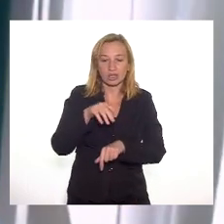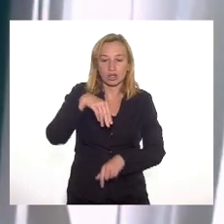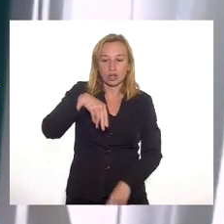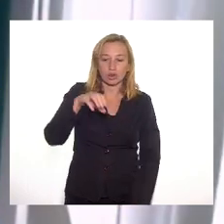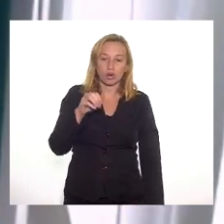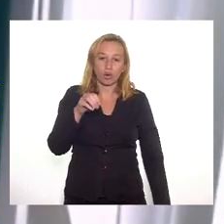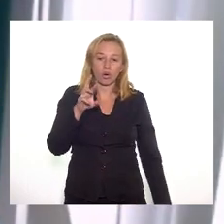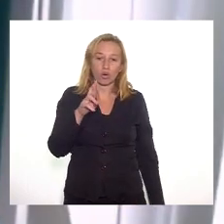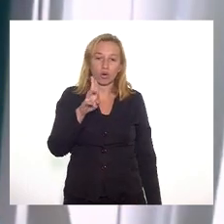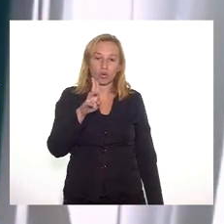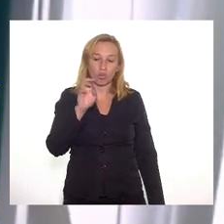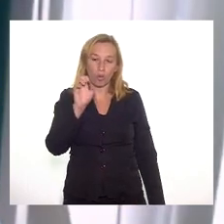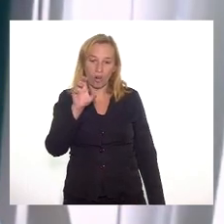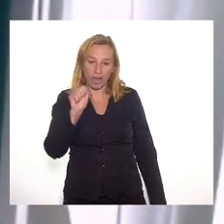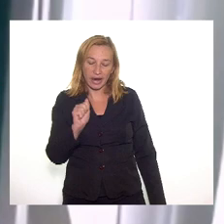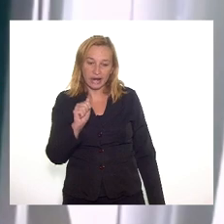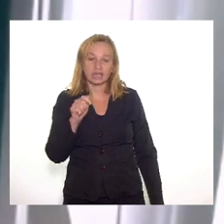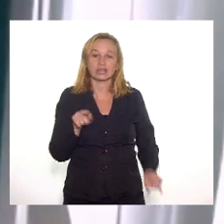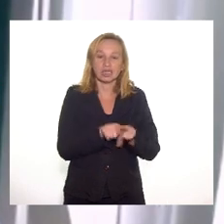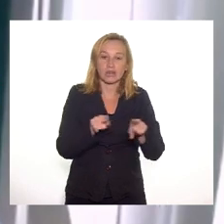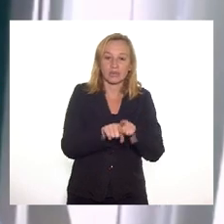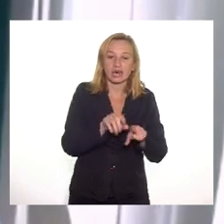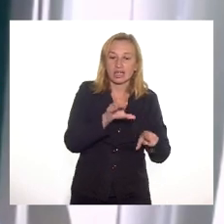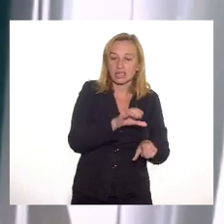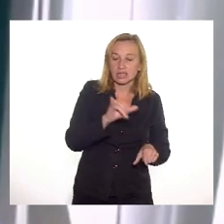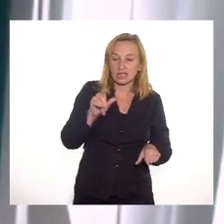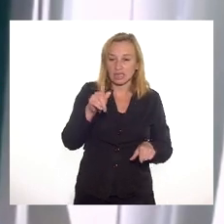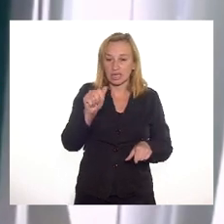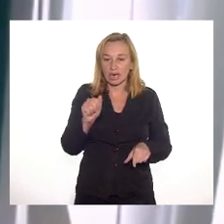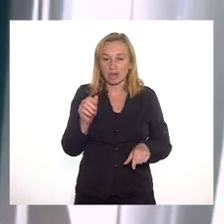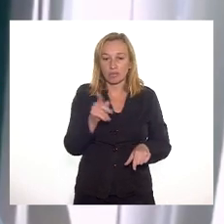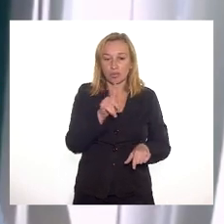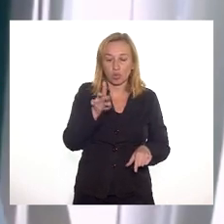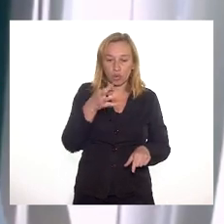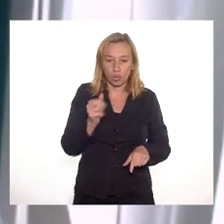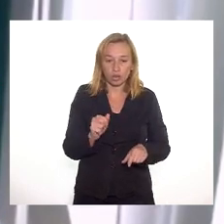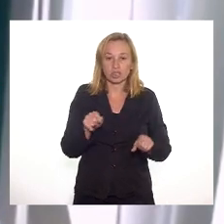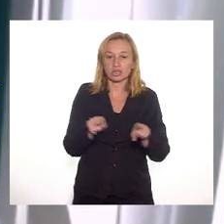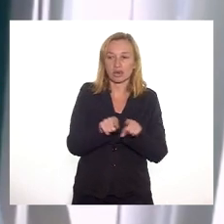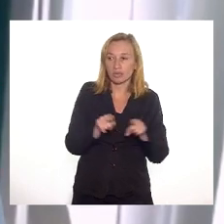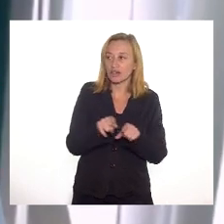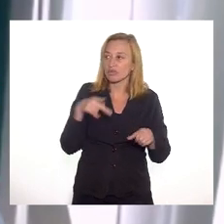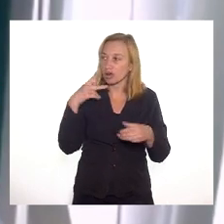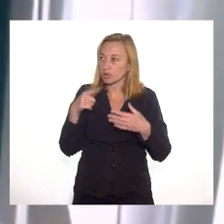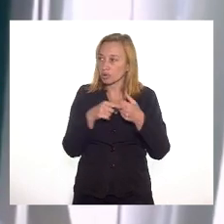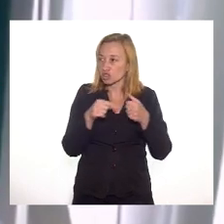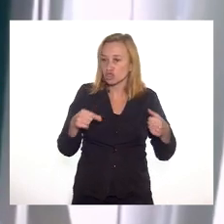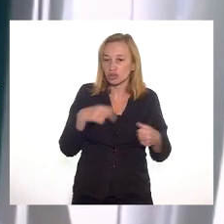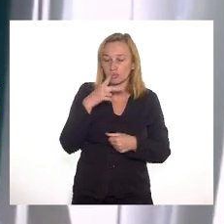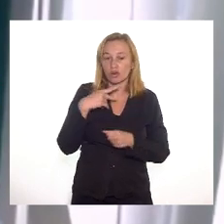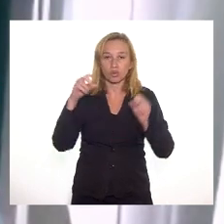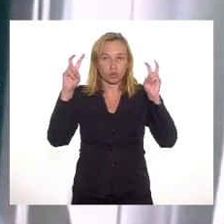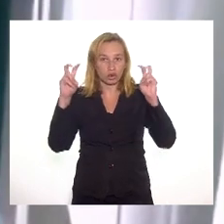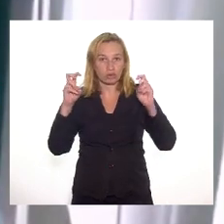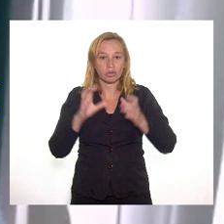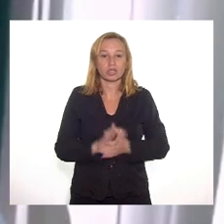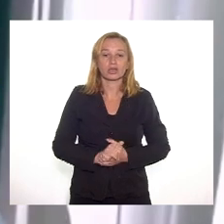por exemplo, em Singapura, né, Vossa Excelência mencionou no artigo que publicou recentemente a respeito do tema.